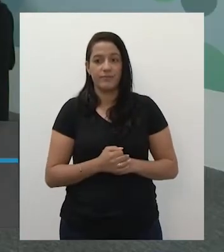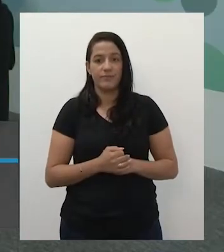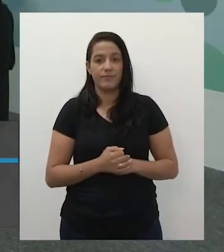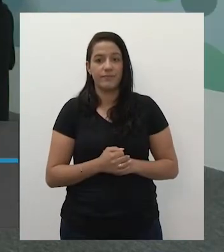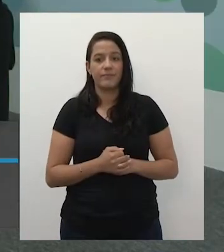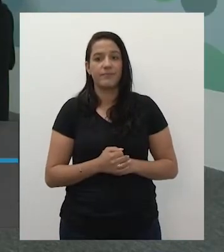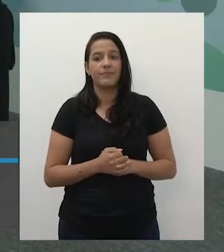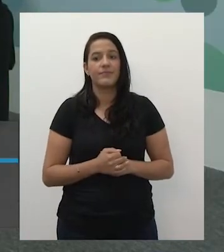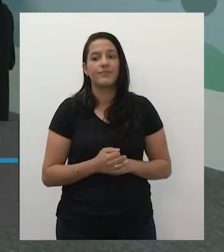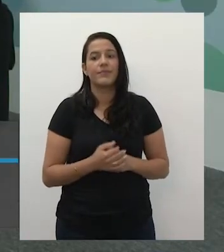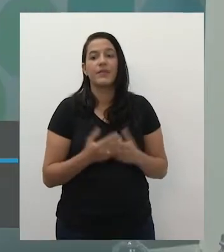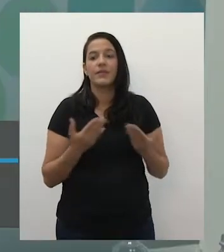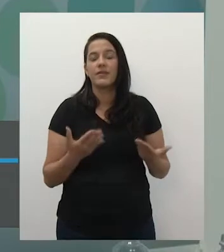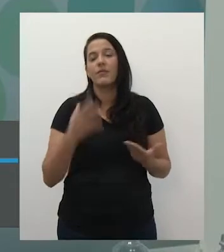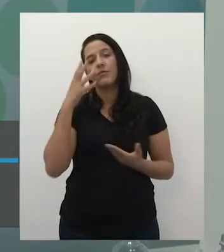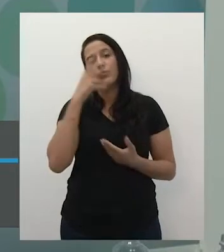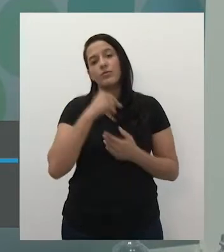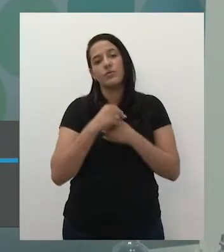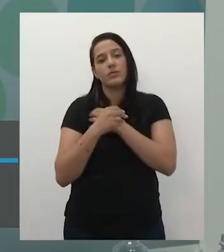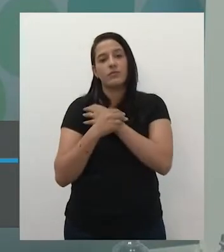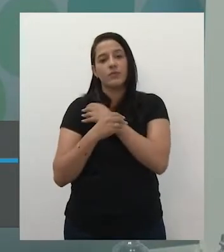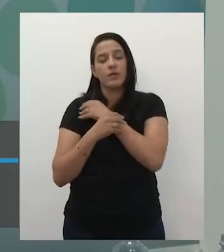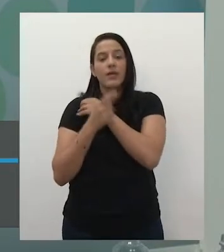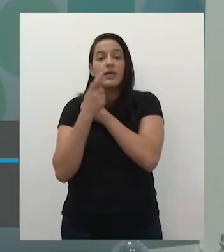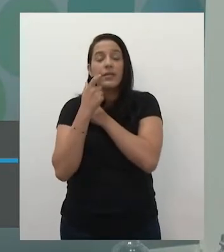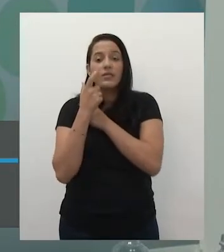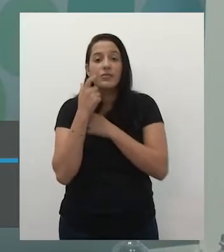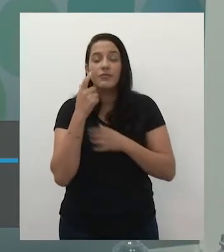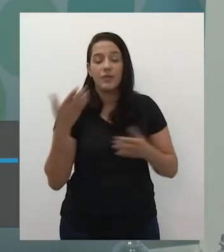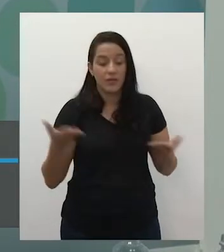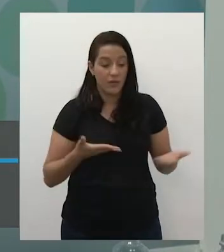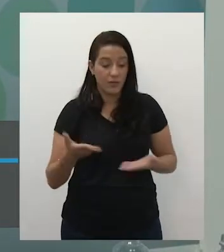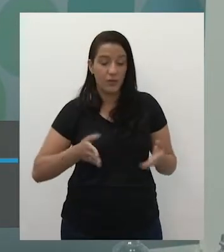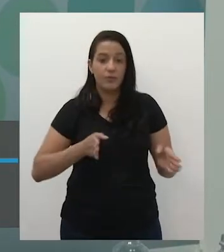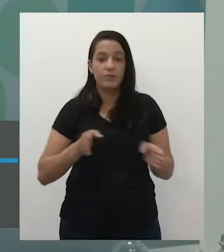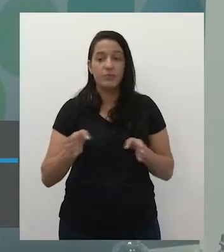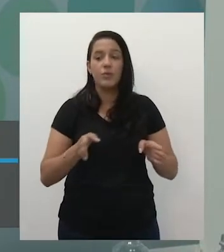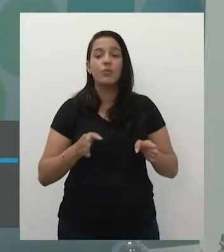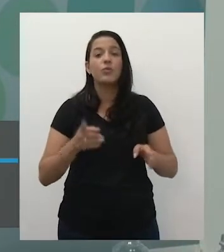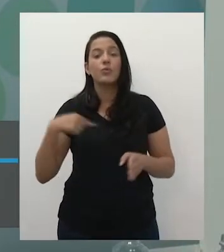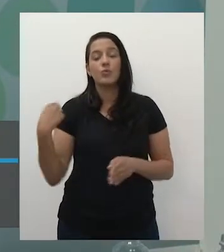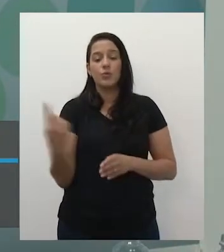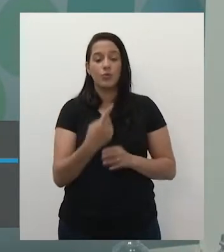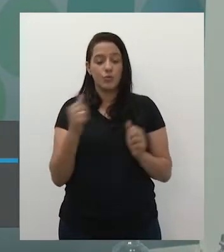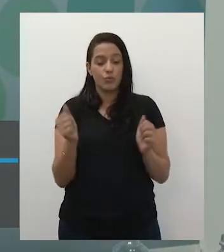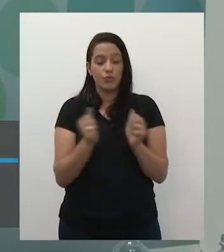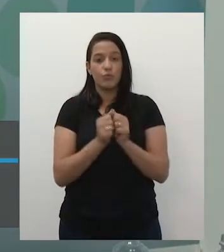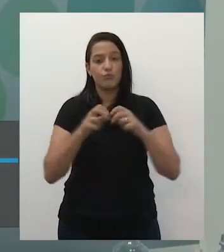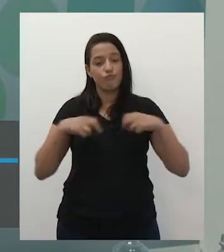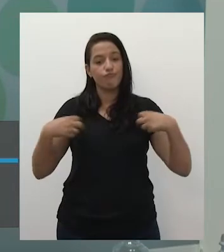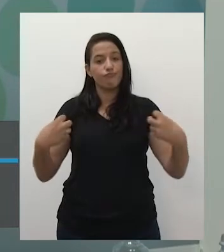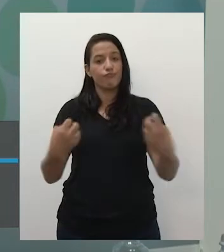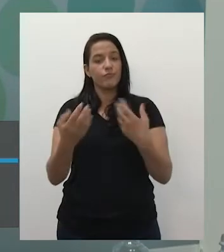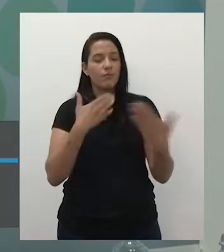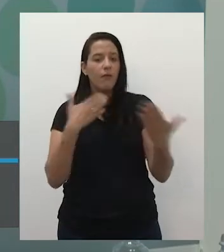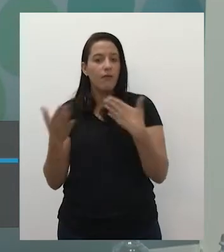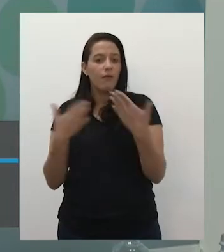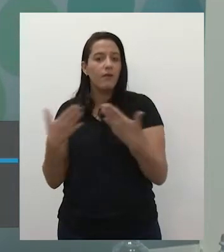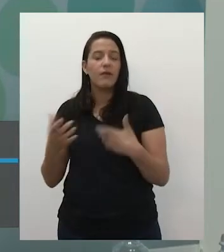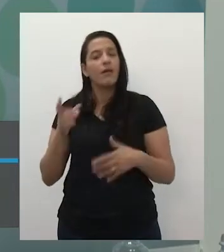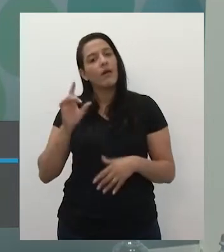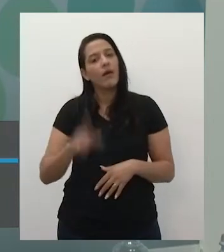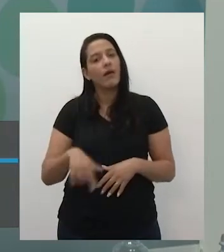e pode ajudar o outro. A gente percebe na fala dos nossos convidados de que, assim, e é tão bonito isso quando eles